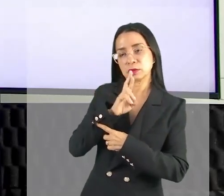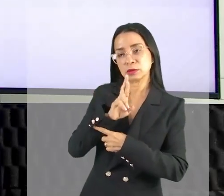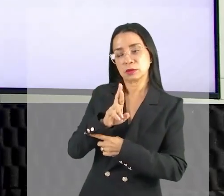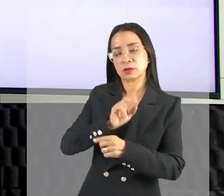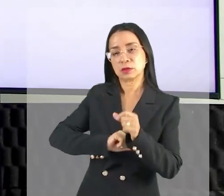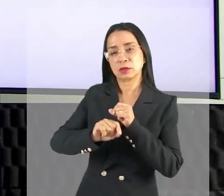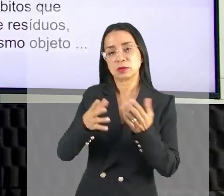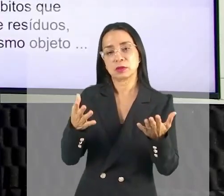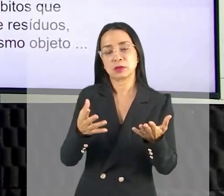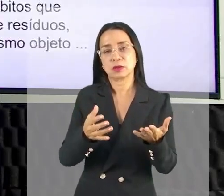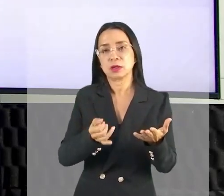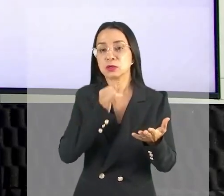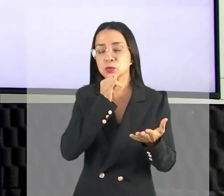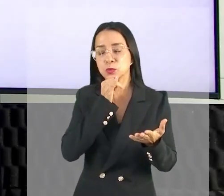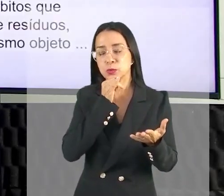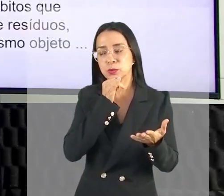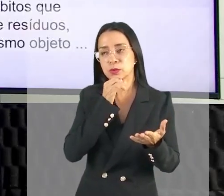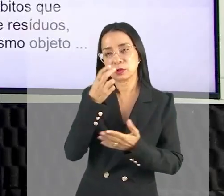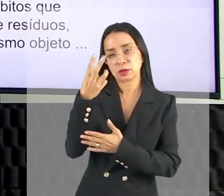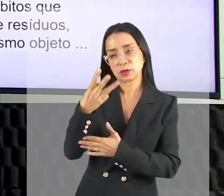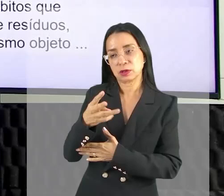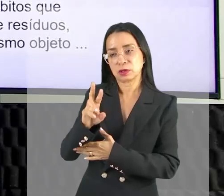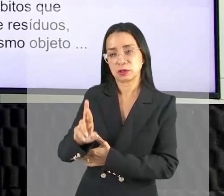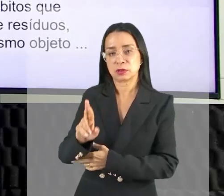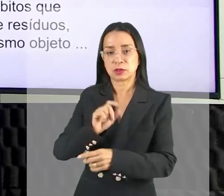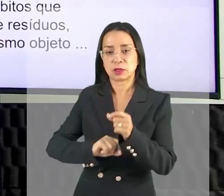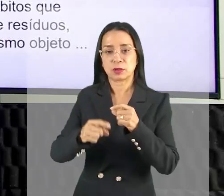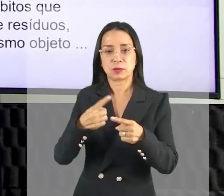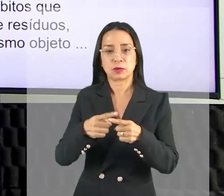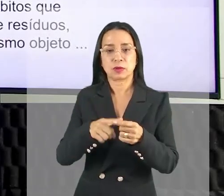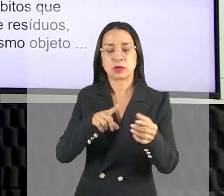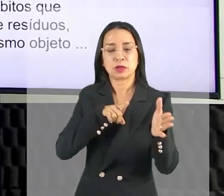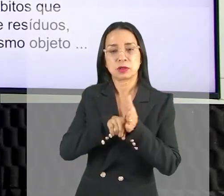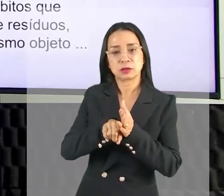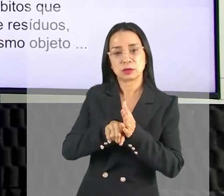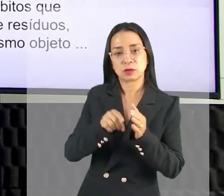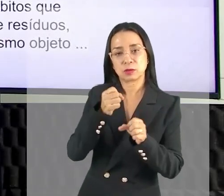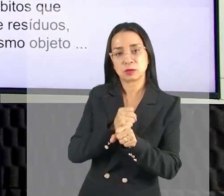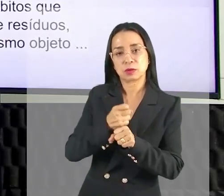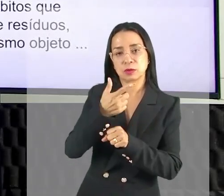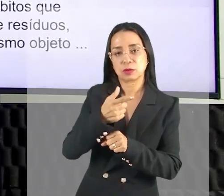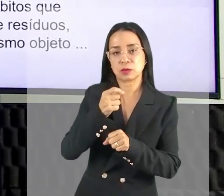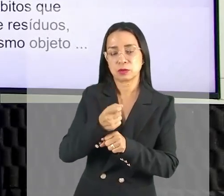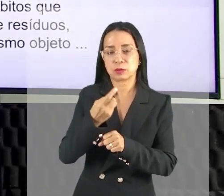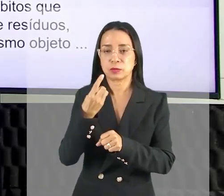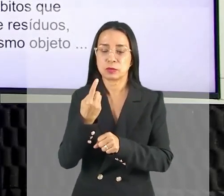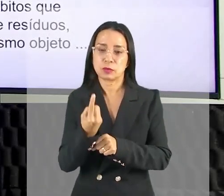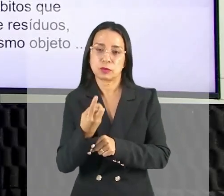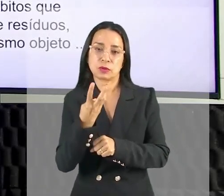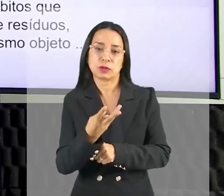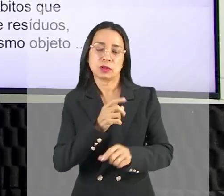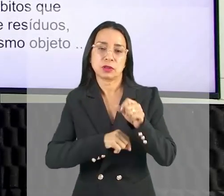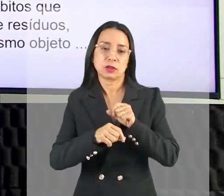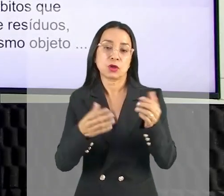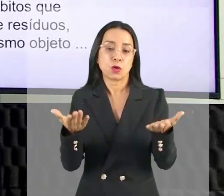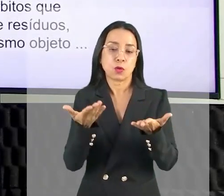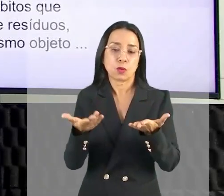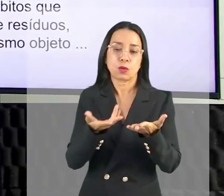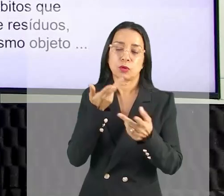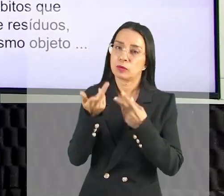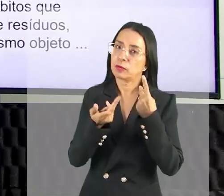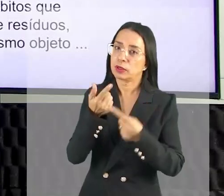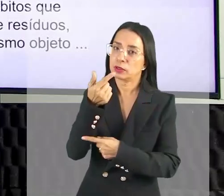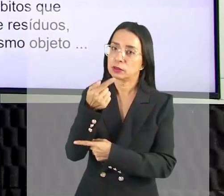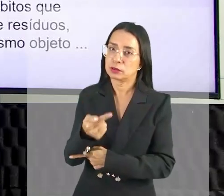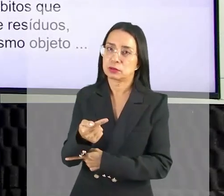né, porque ela é uma questão do ano de 2013, hoje se fala em 7